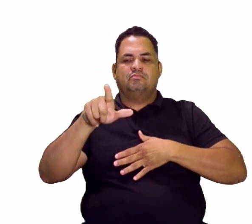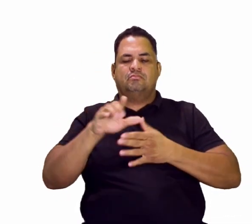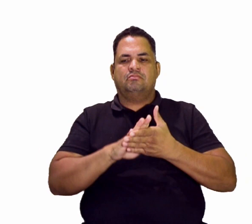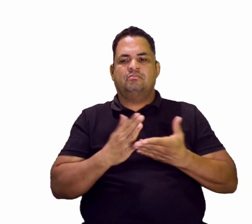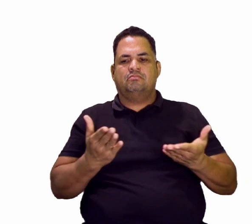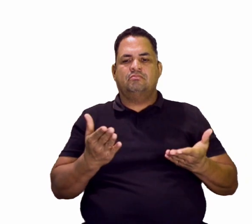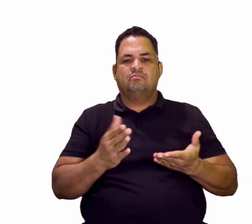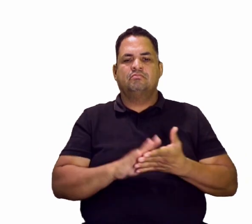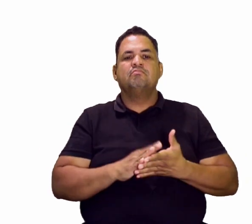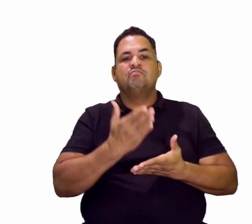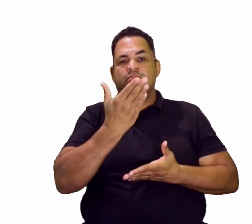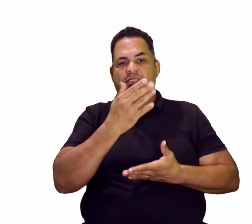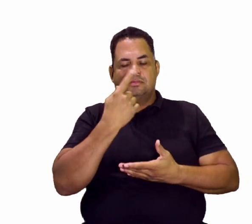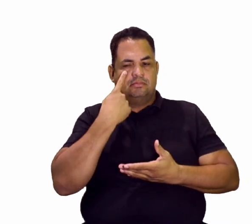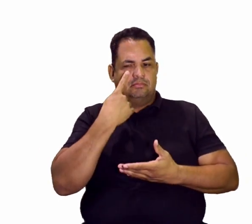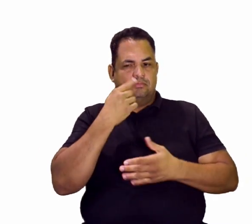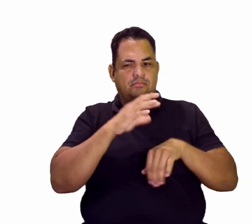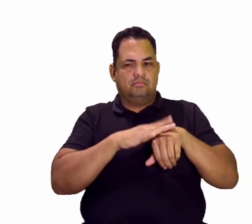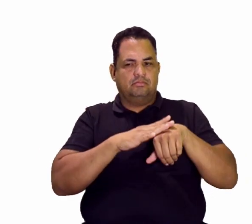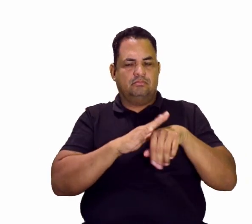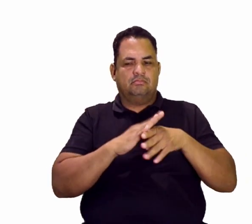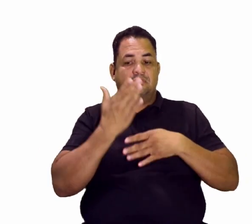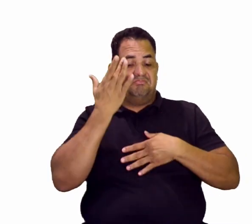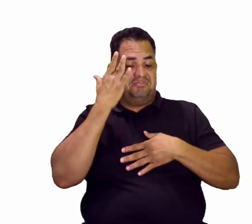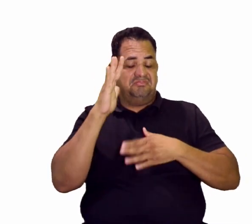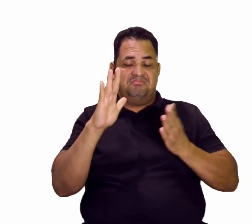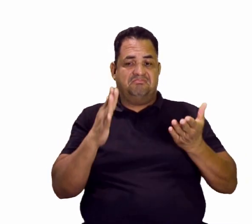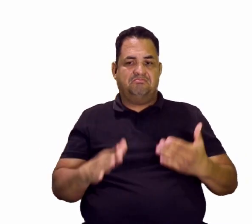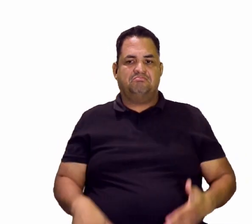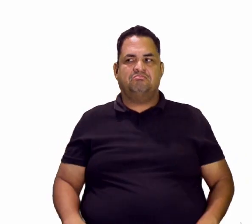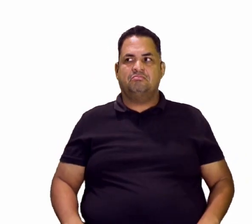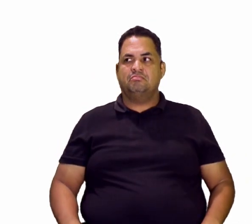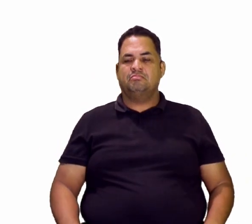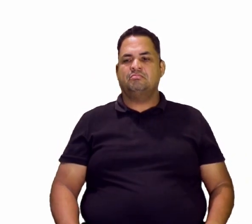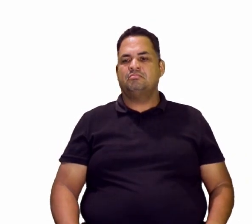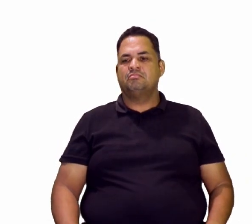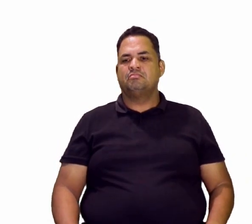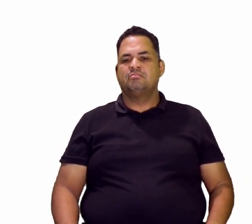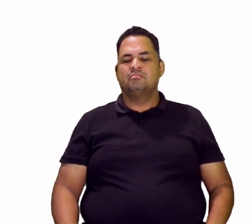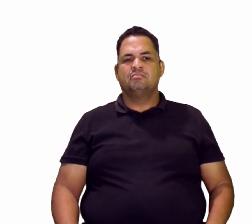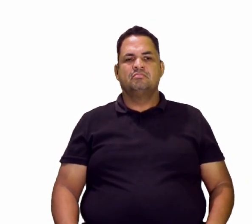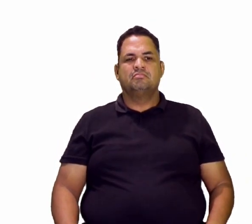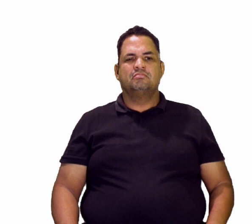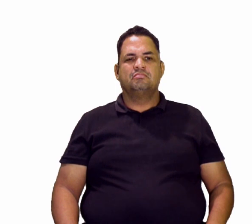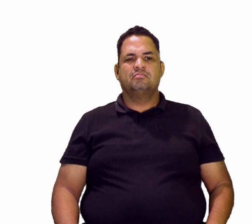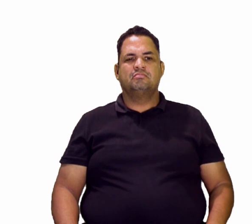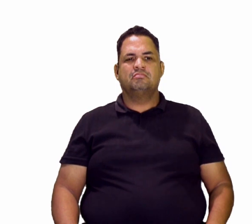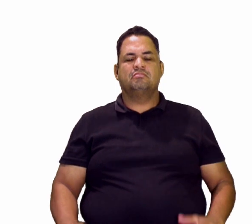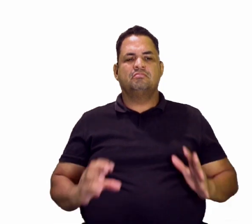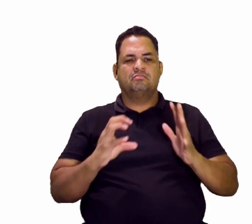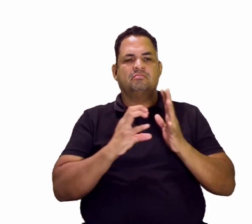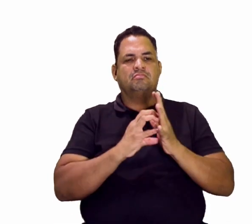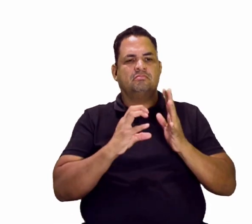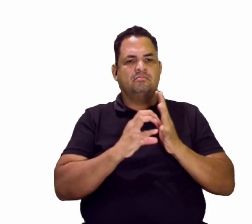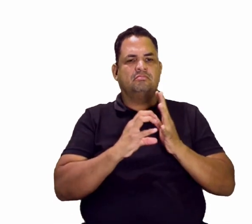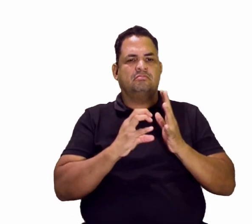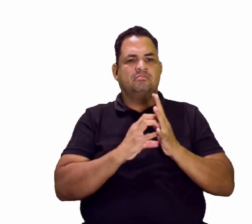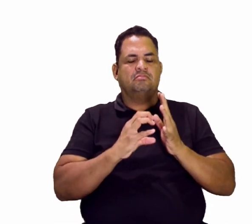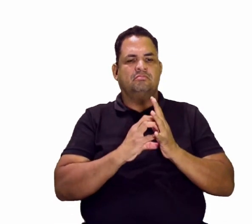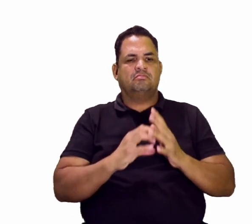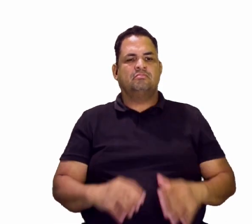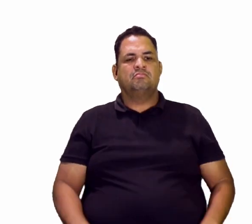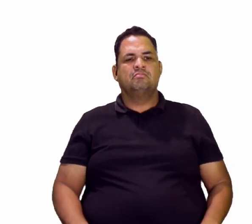também pegaram conjuntivite, porque você não sabia nem que estava, né? No início dela. Vamos lá. E aí a gente tem